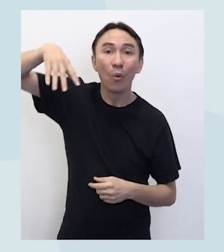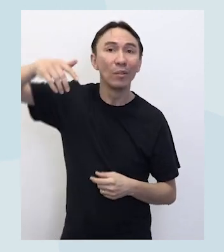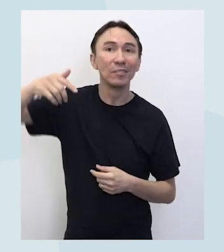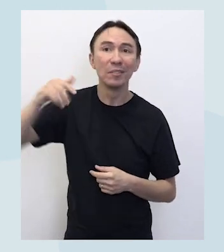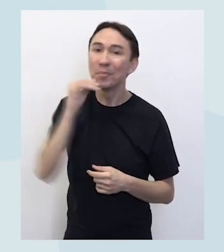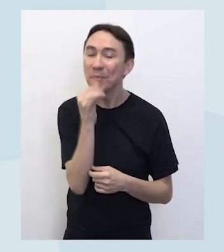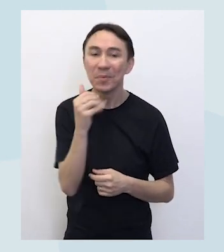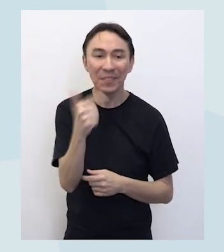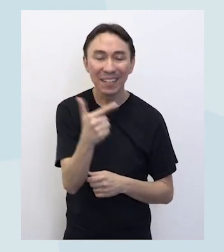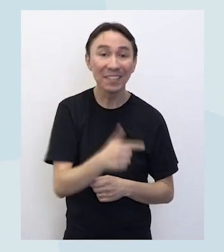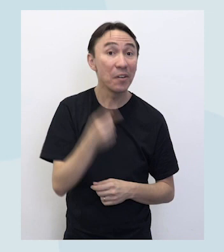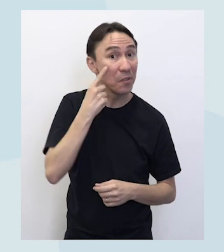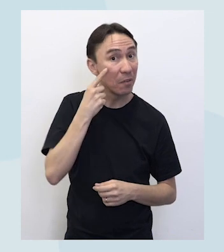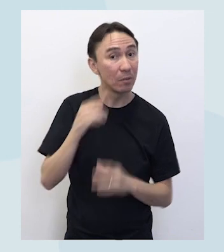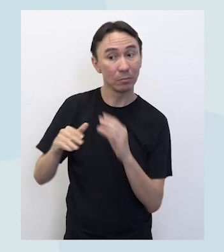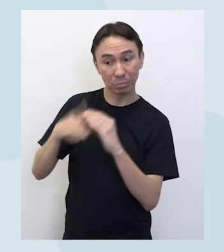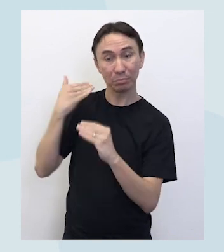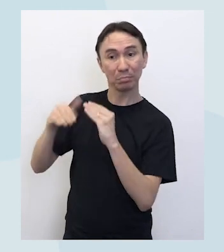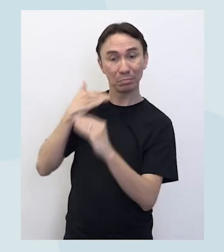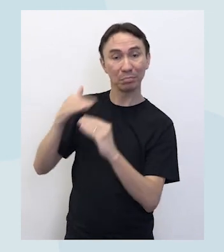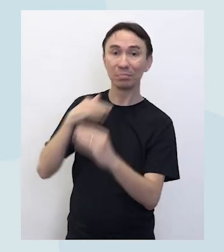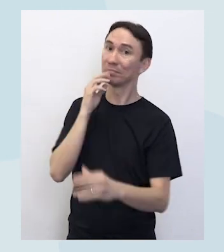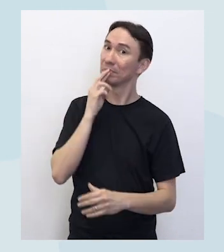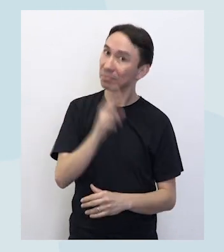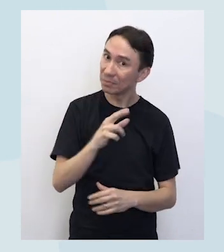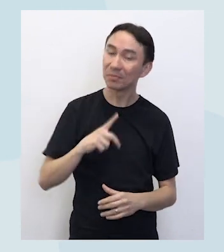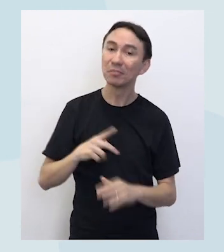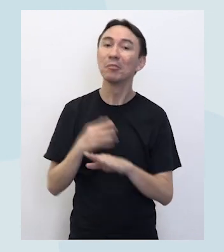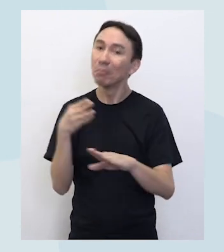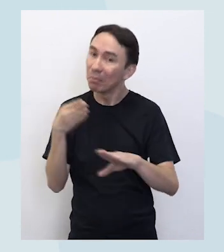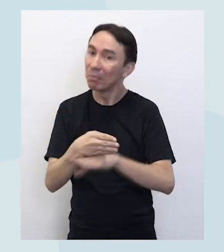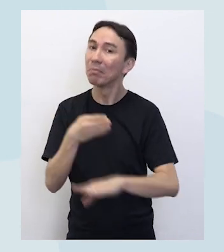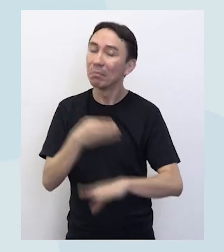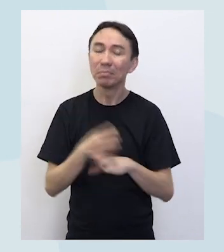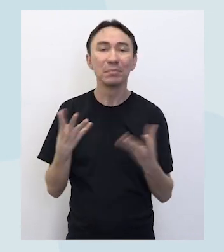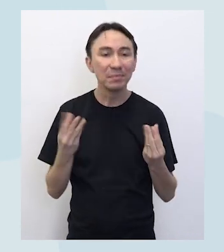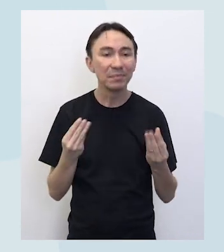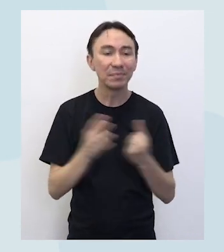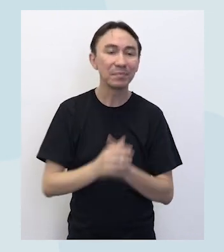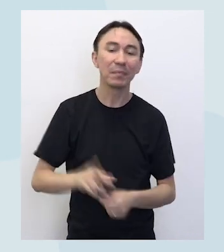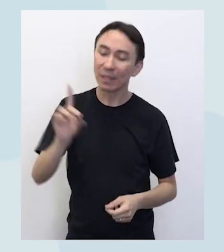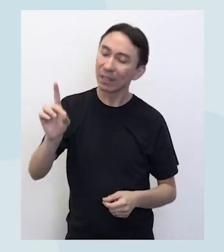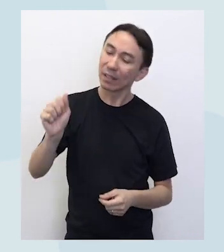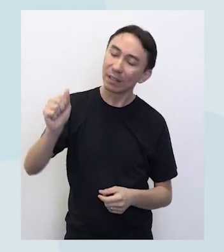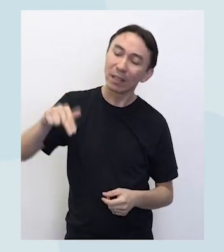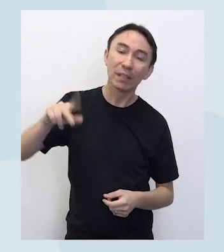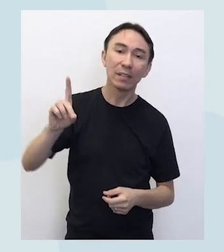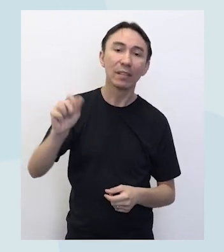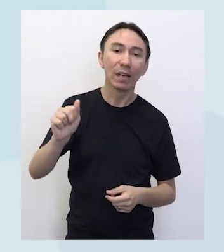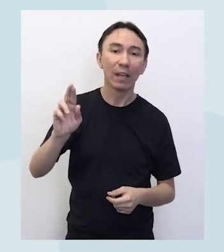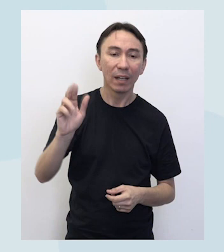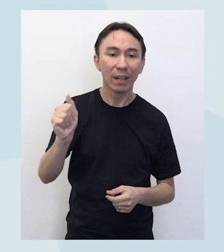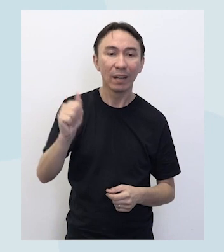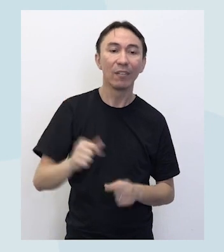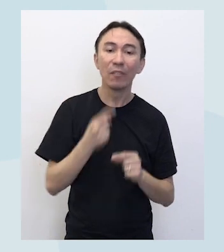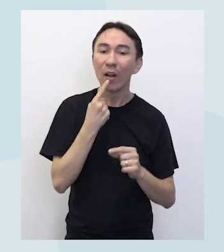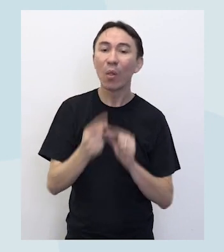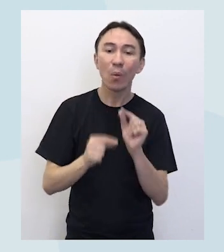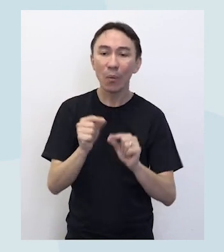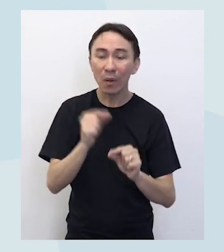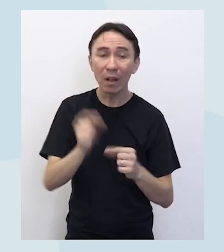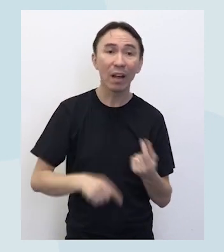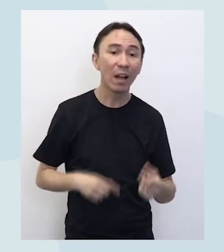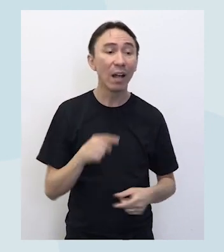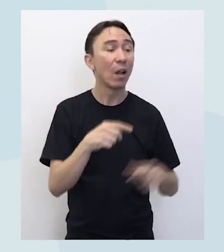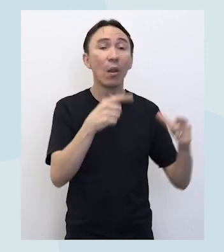várias respostas, viu, professora? O pessoal está participando bastante. Vamos lá, Dandara. Convencional, onde se espera